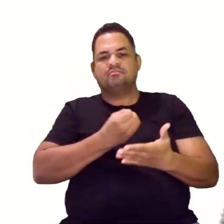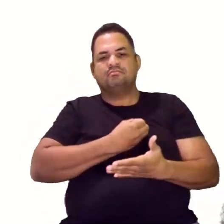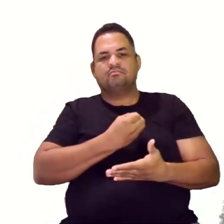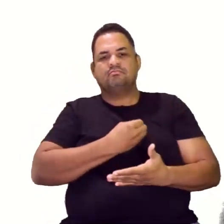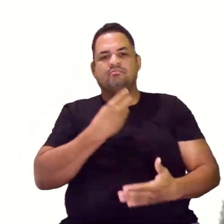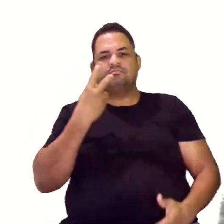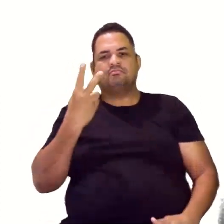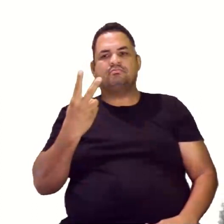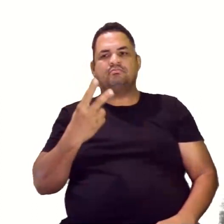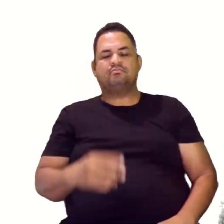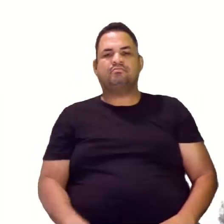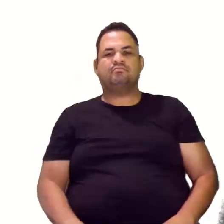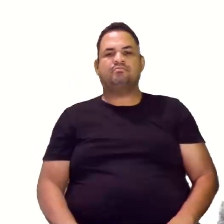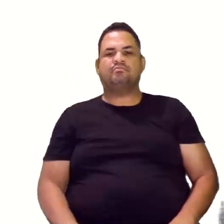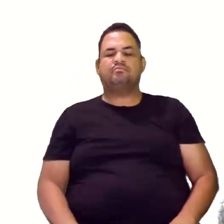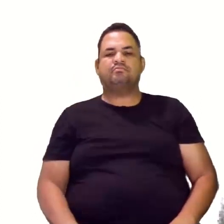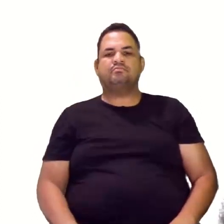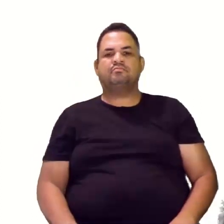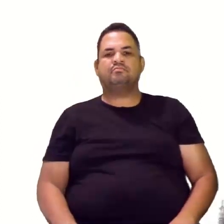2? Vamos.